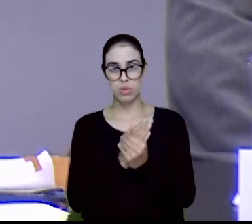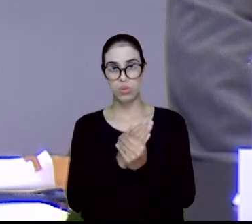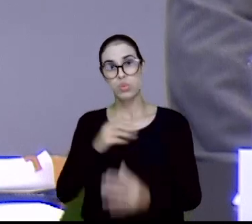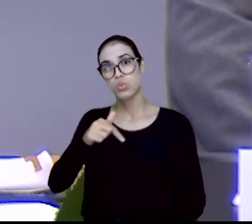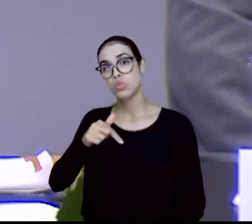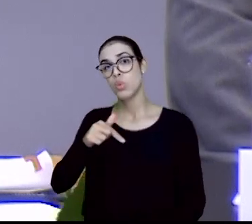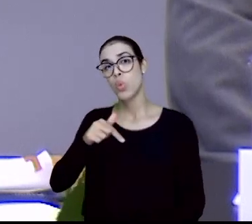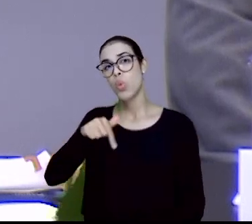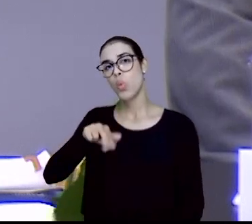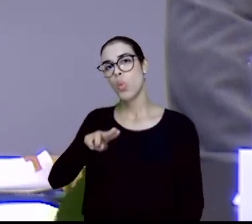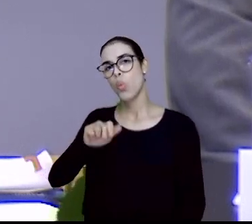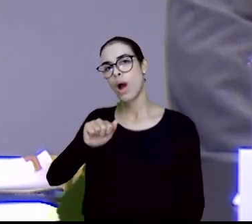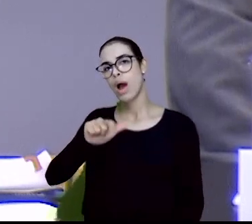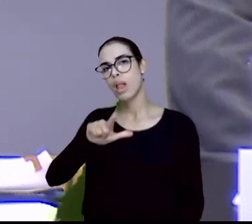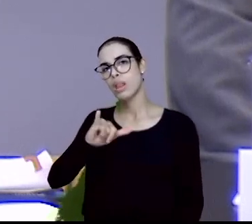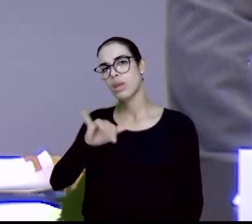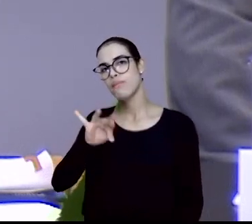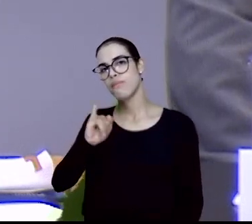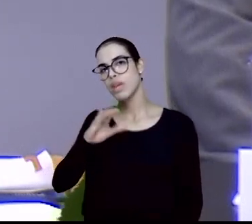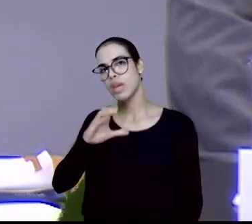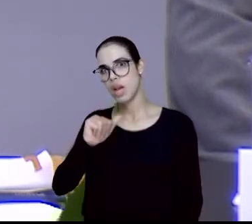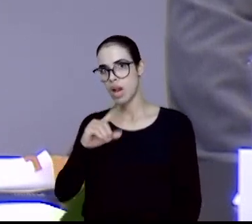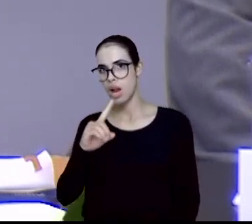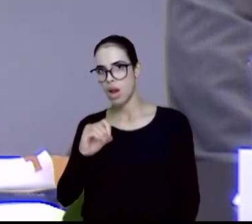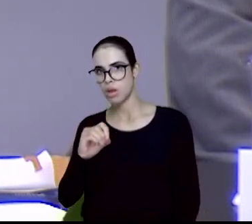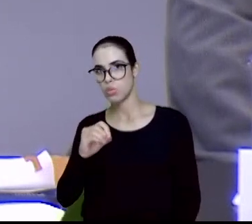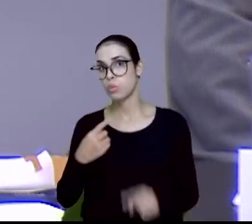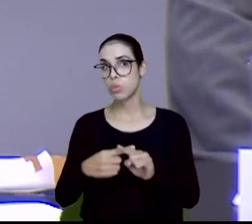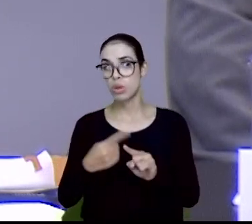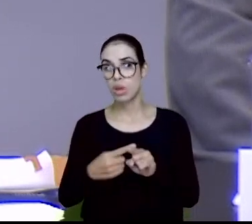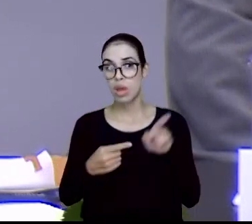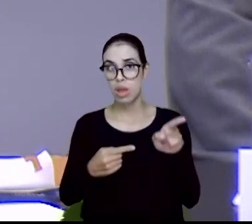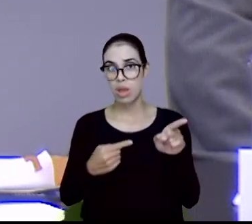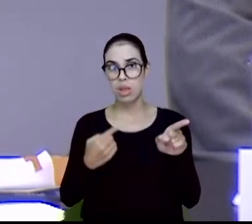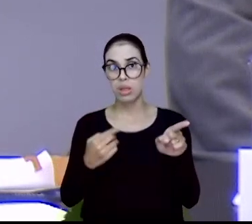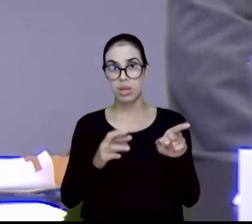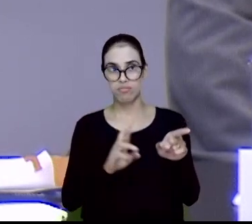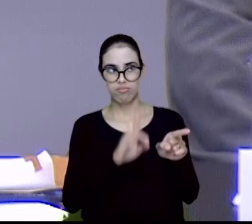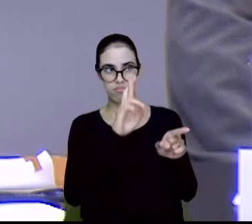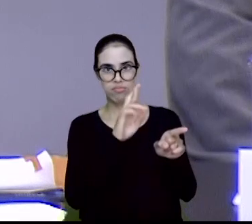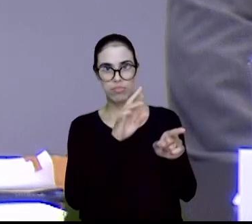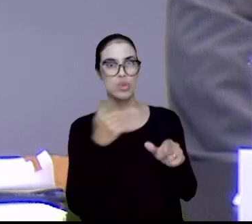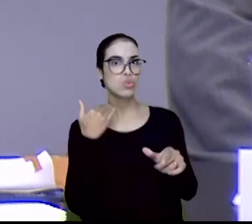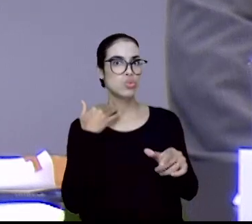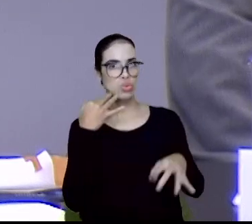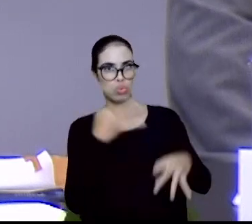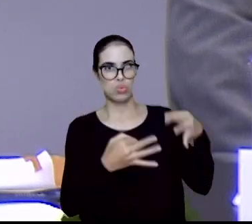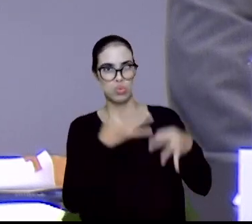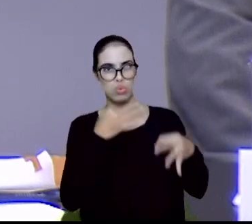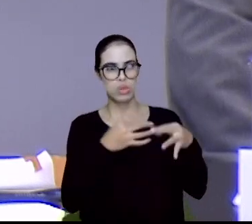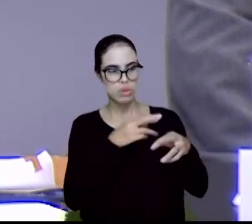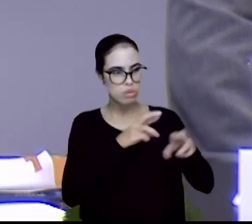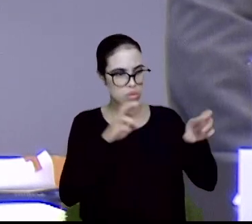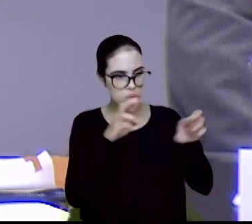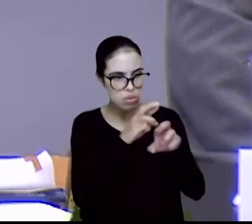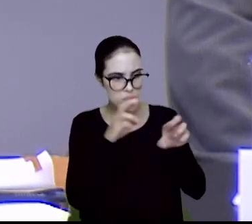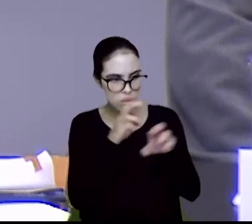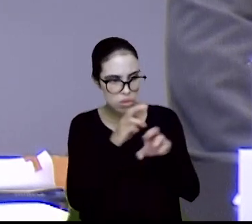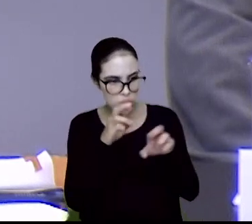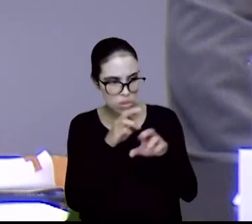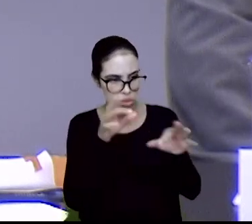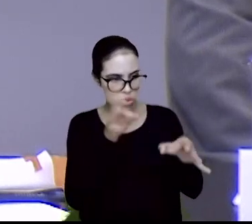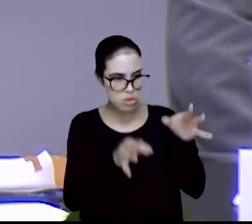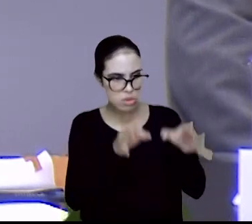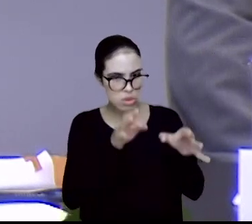que impõem ao juiz a observância da decisão do Tribunal Superior sob pena